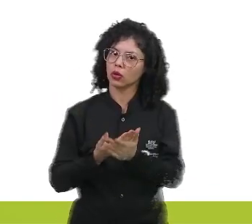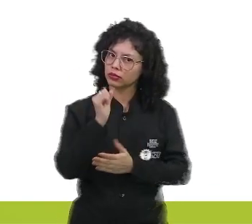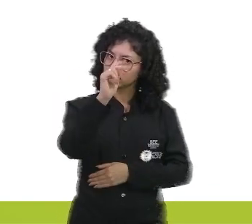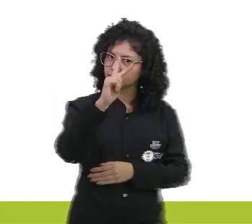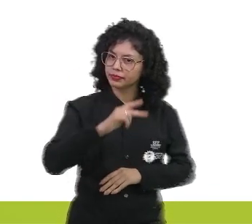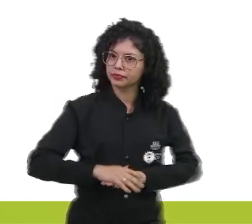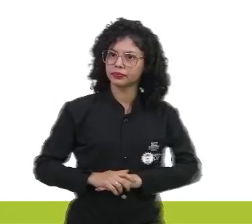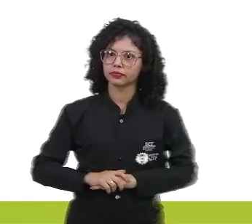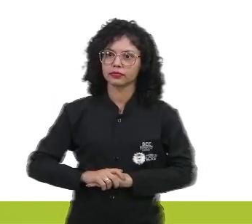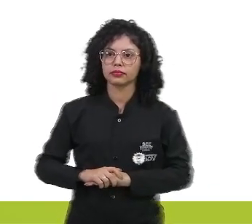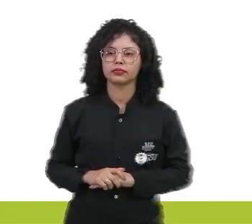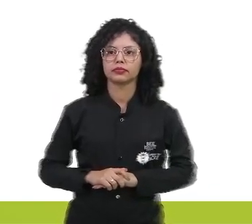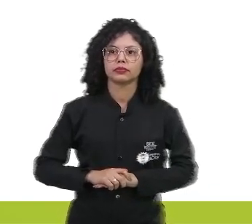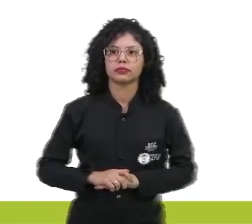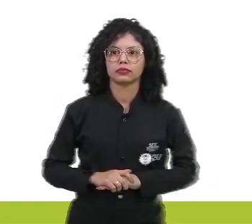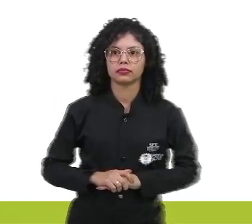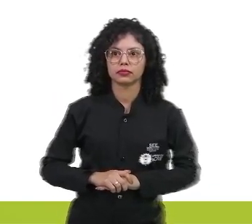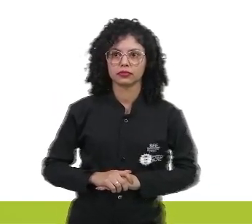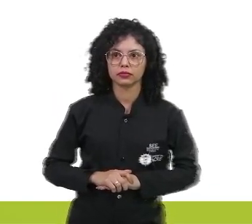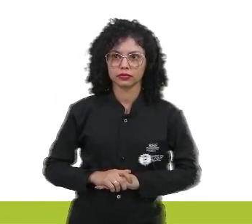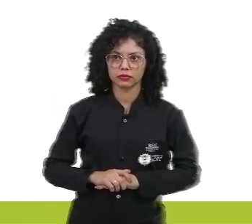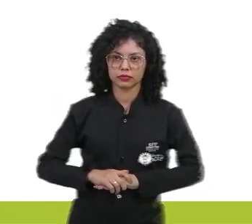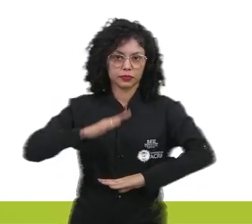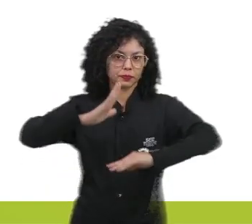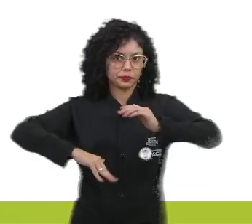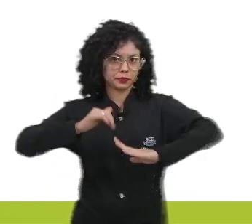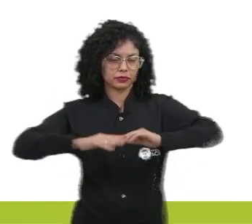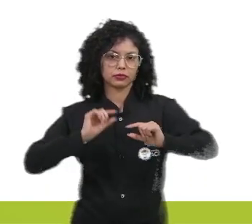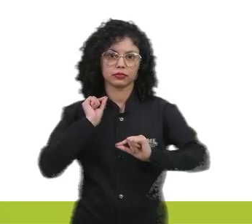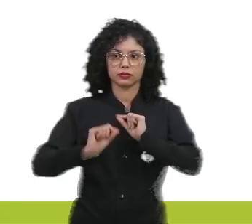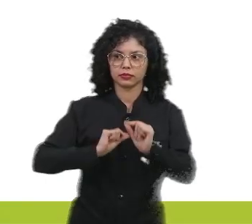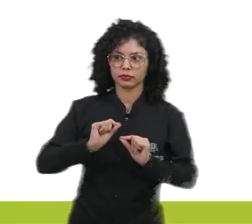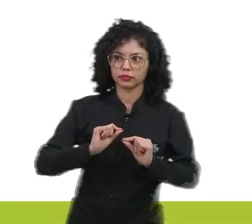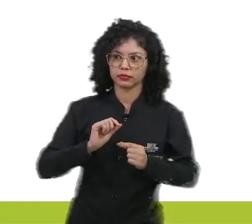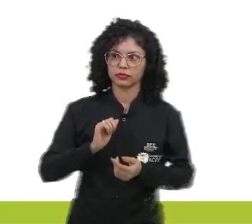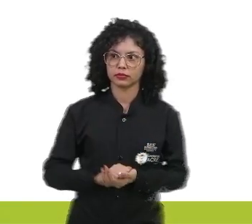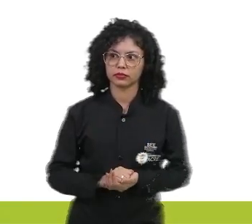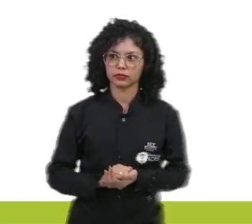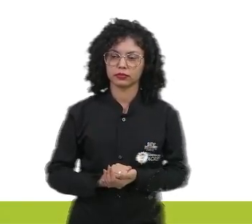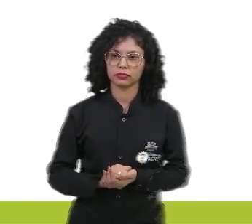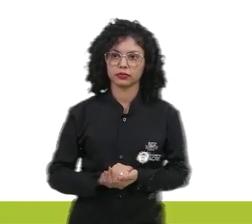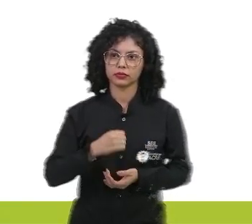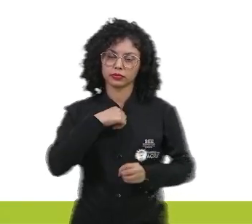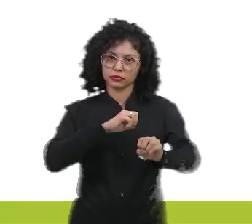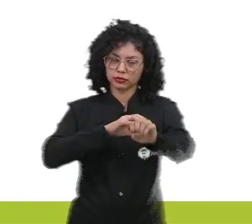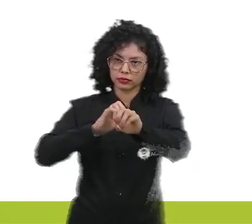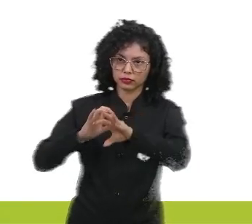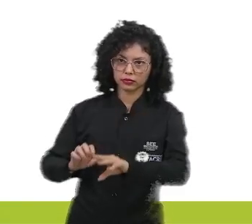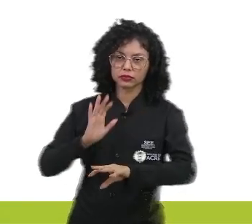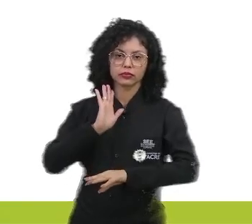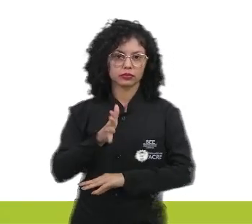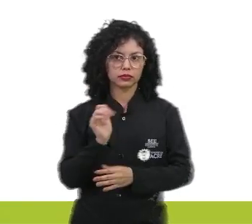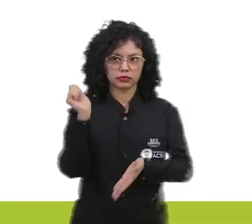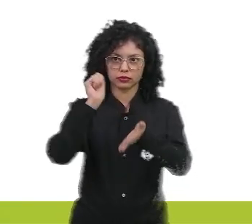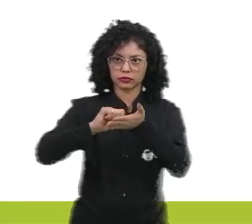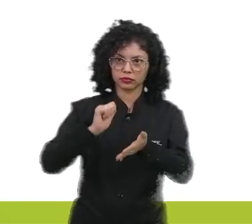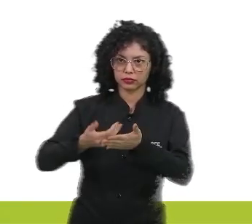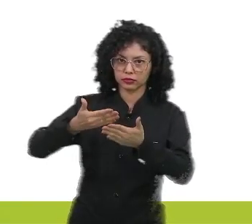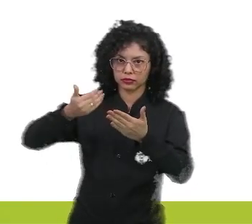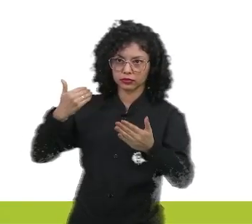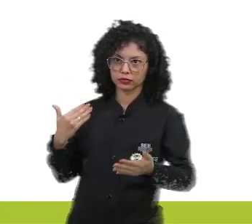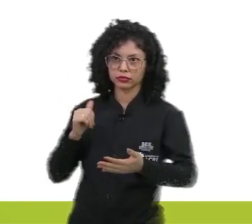bom? Então, essa dinâmica profissional, que seria, no caso, educacional, que a gente já escreveu anteriormente,